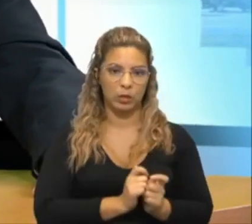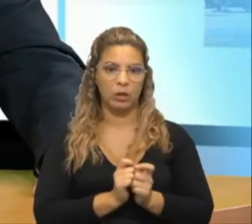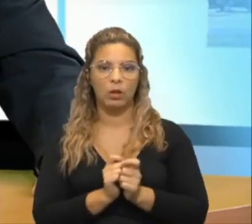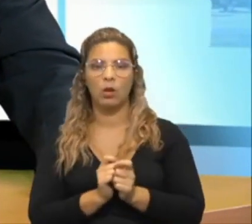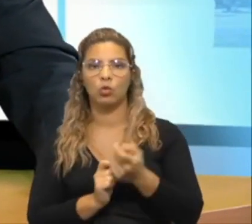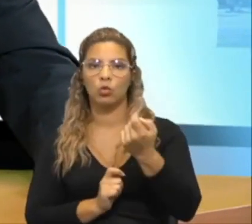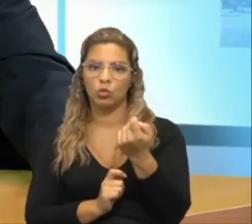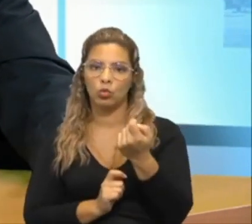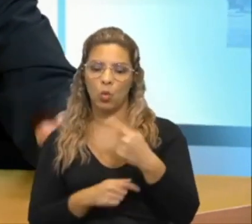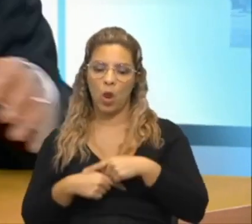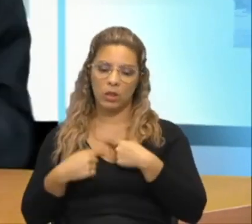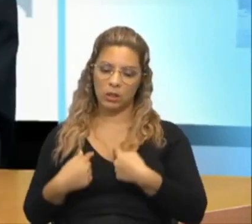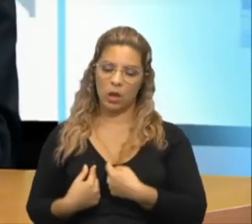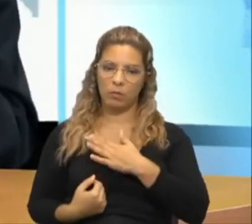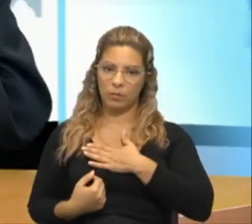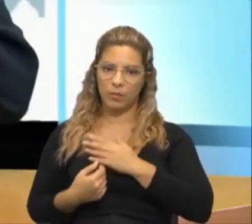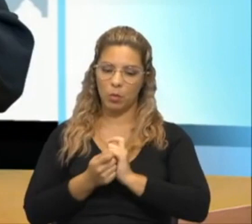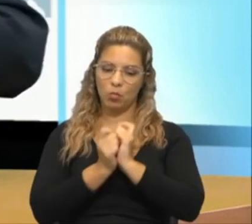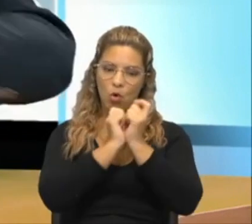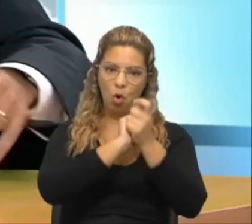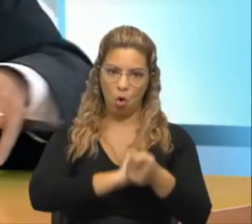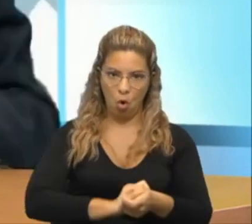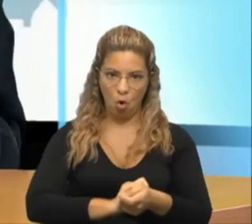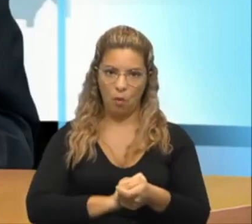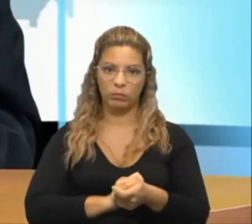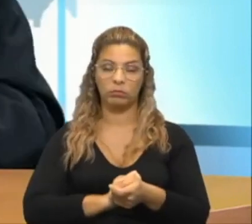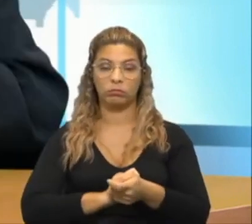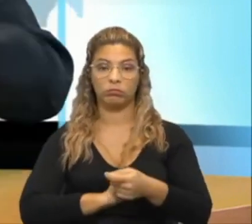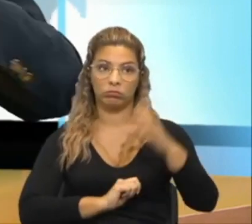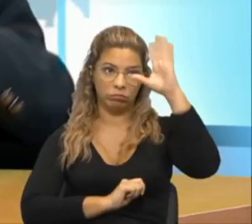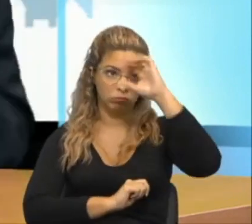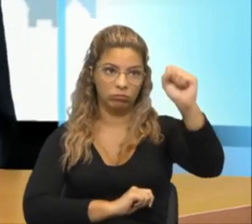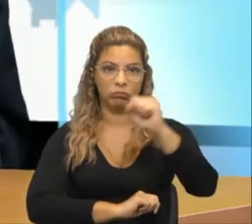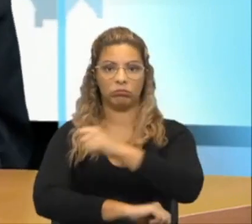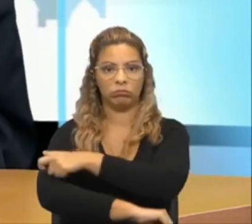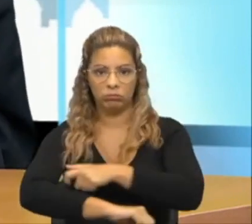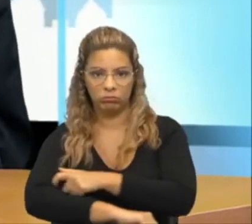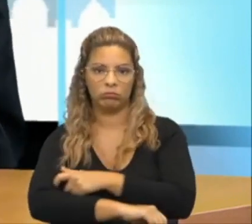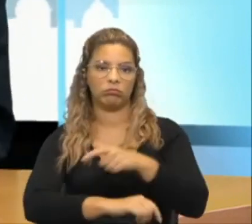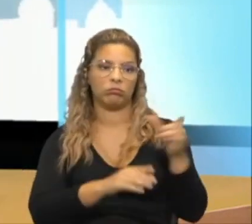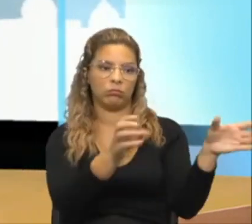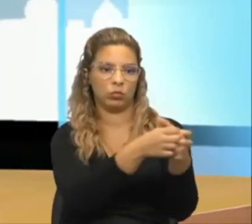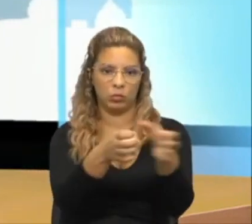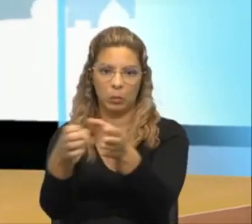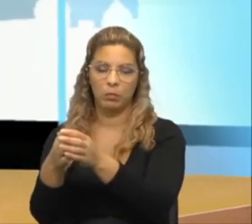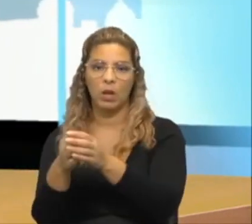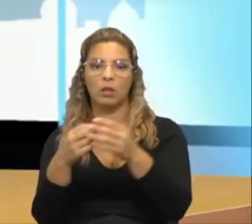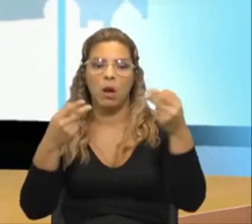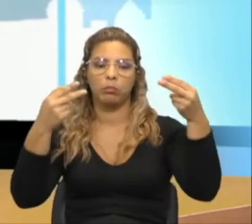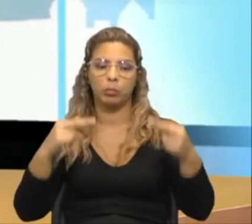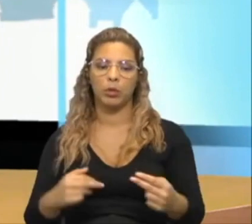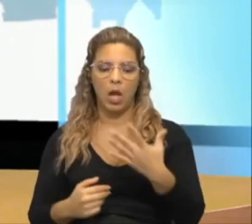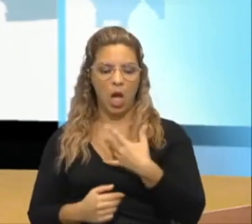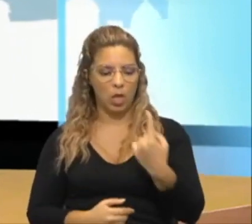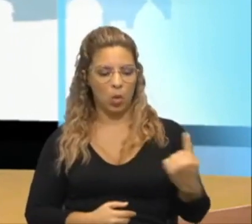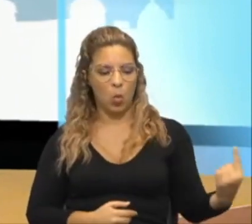E perceber que isso começa no nível alto, dos grandes representantes dos povos, dos chefes de Estado, mas também no nível baixo, em cada um de nós,